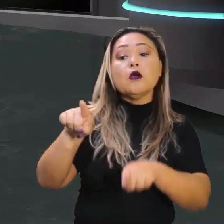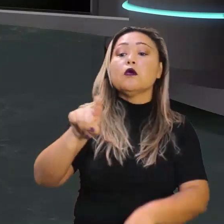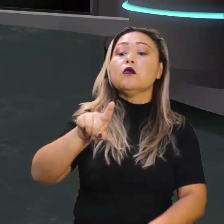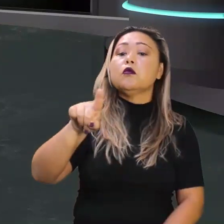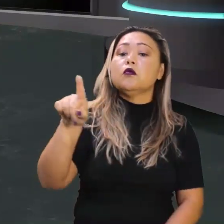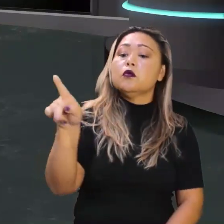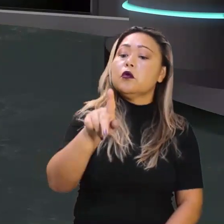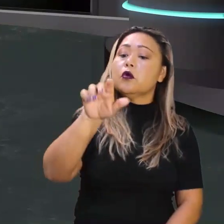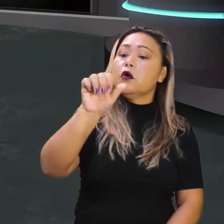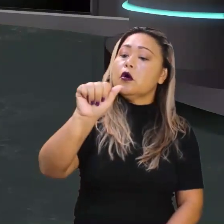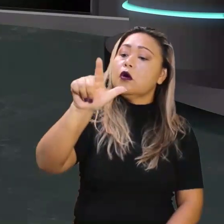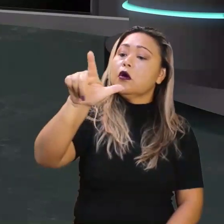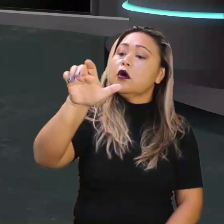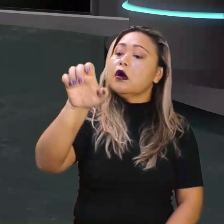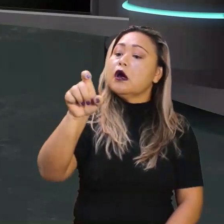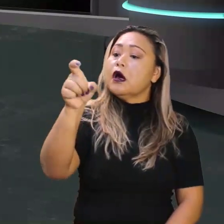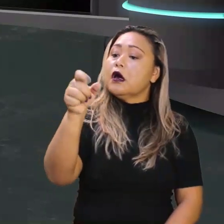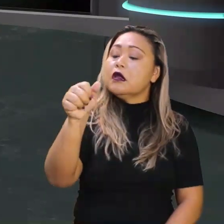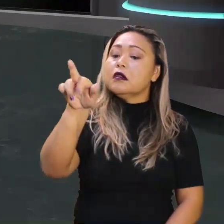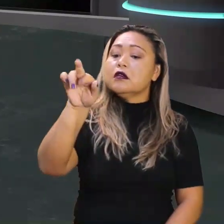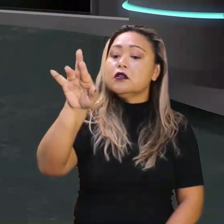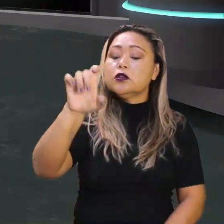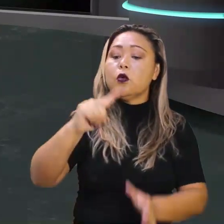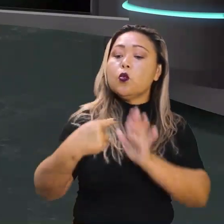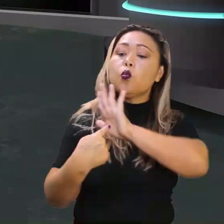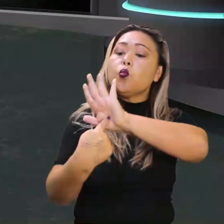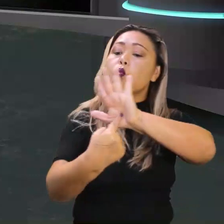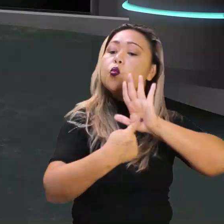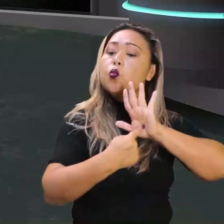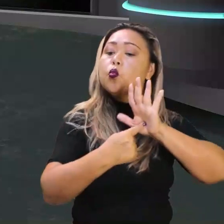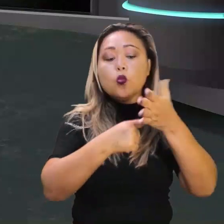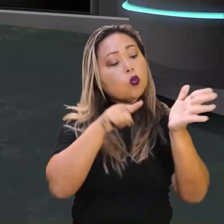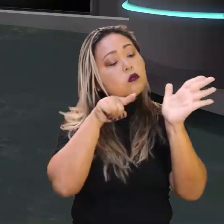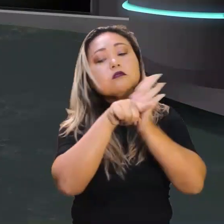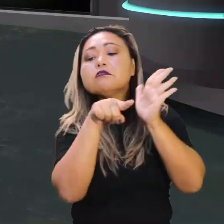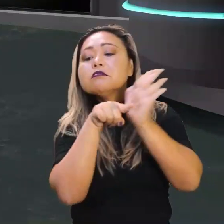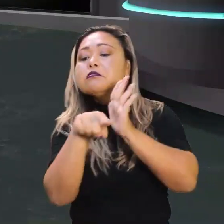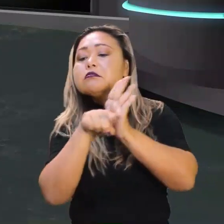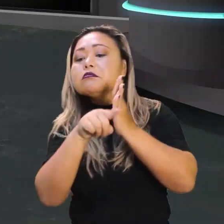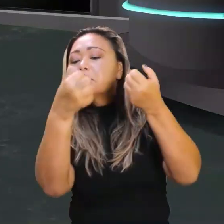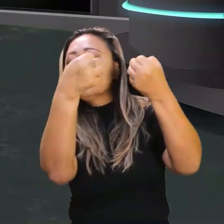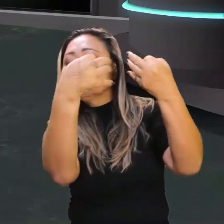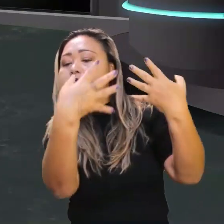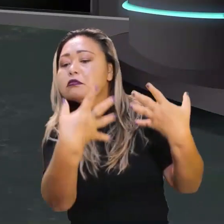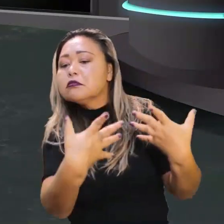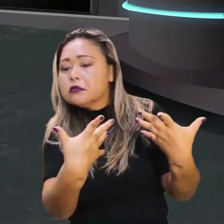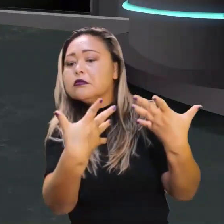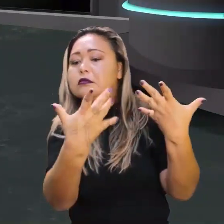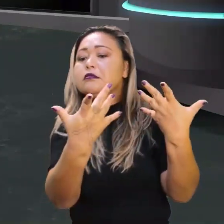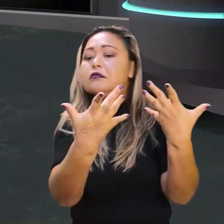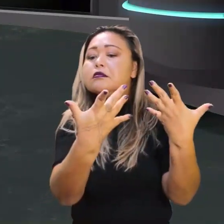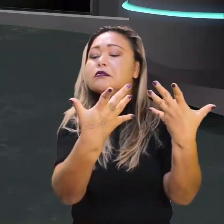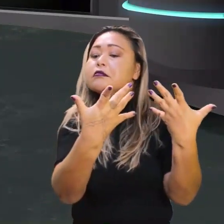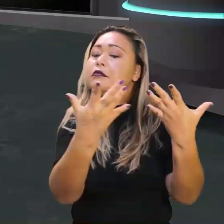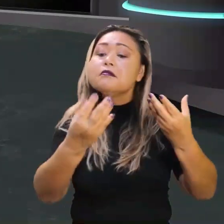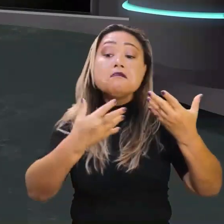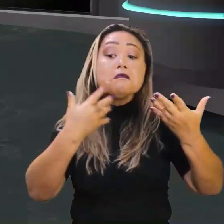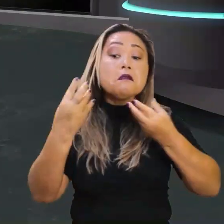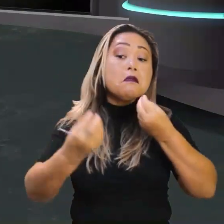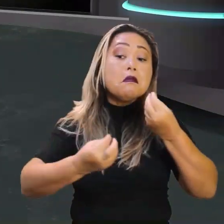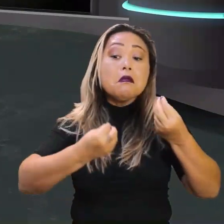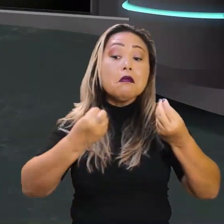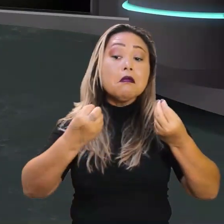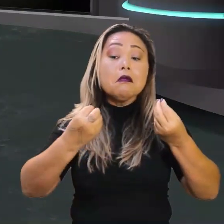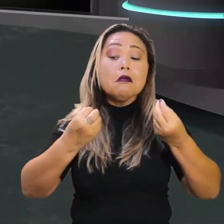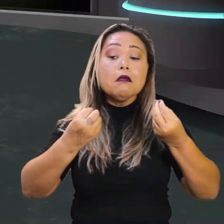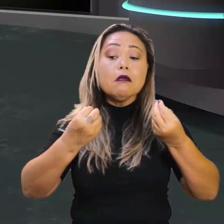eu, a professor Alexandre Lacerda, nós vamos aqui apresentar para vocês as questões, vamos explicar um pouco delas, para